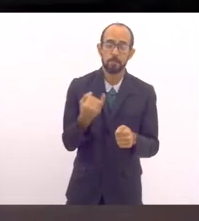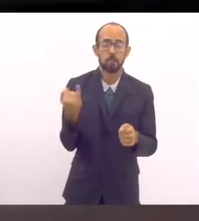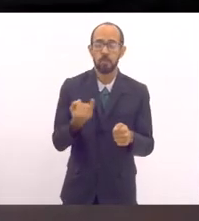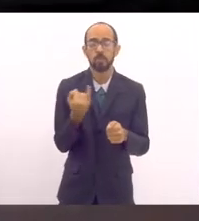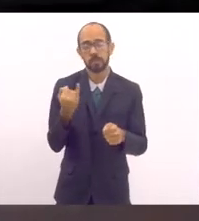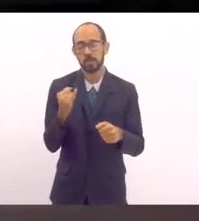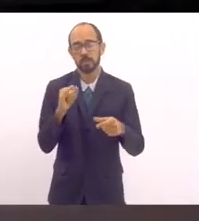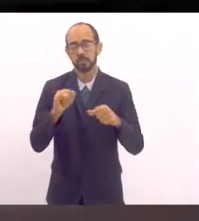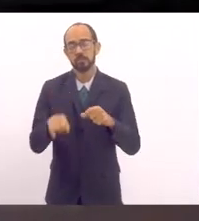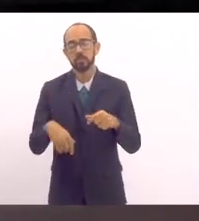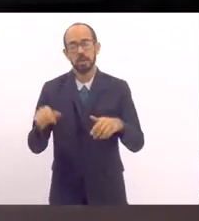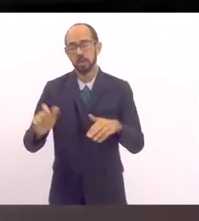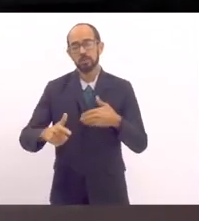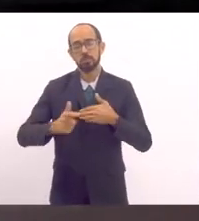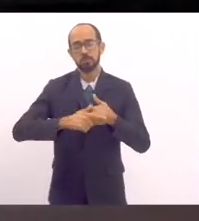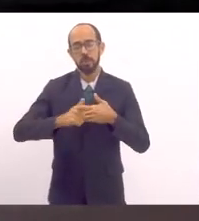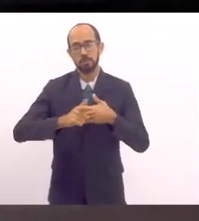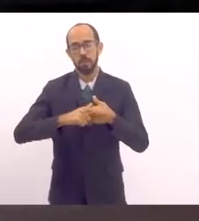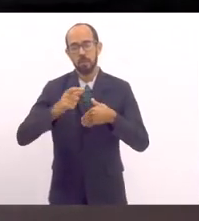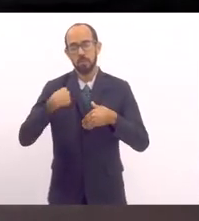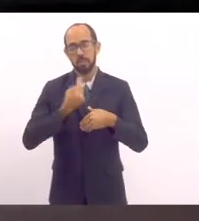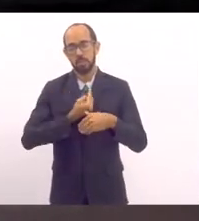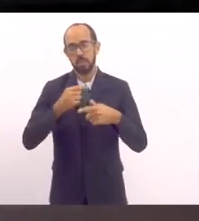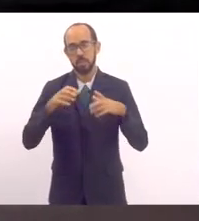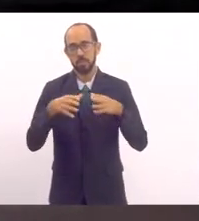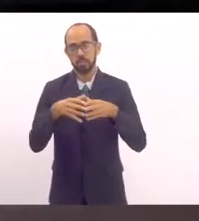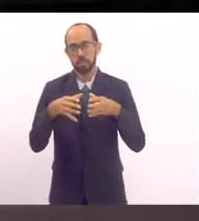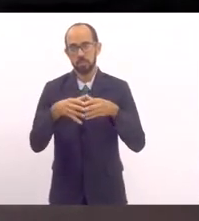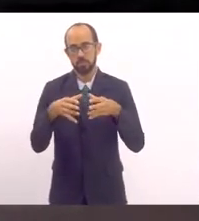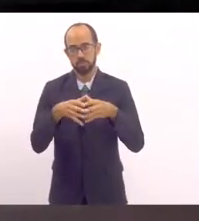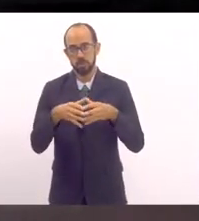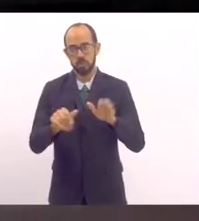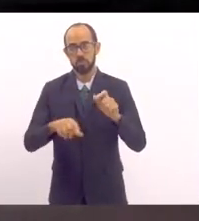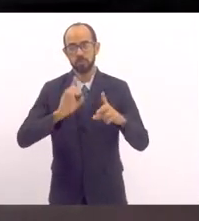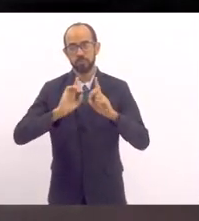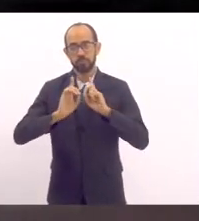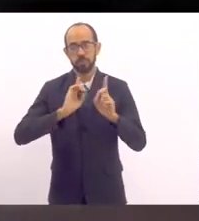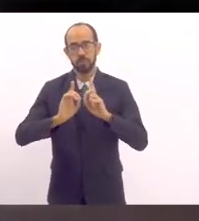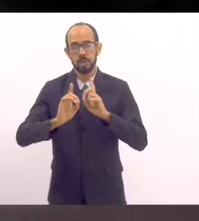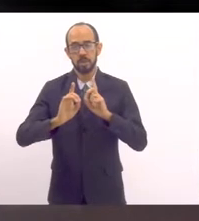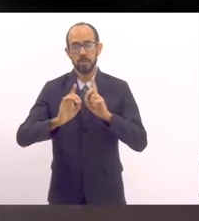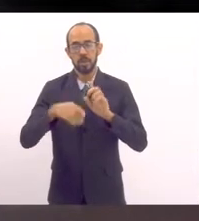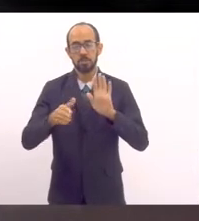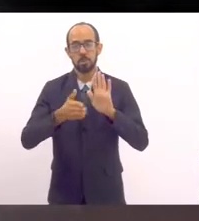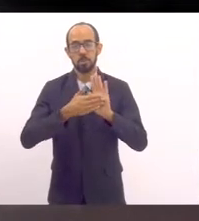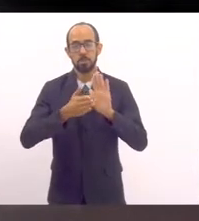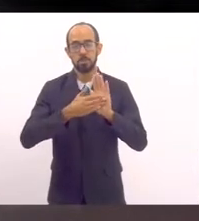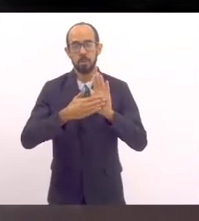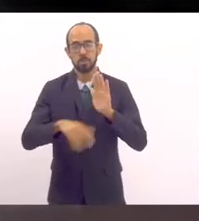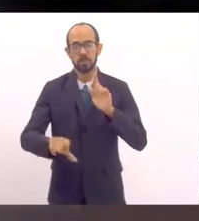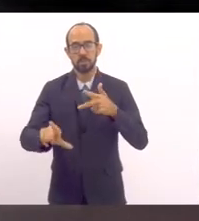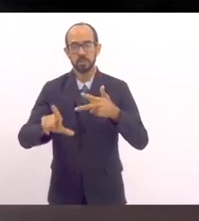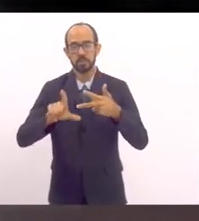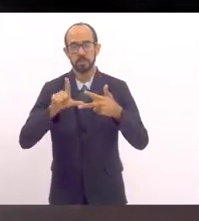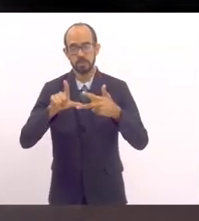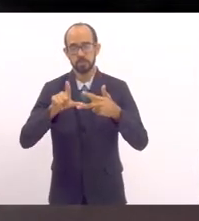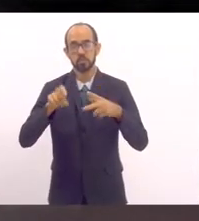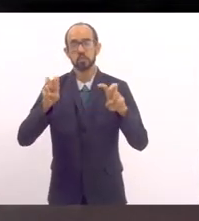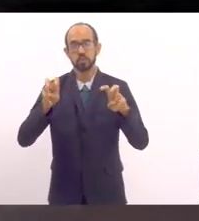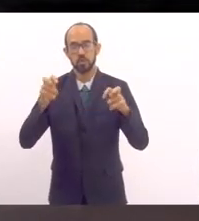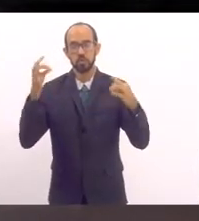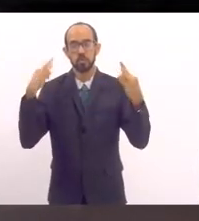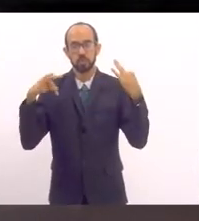o cumprimento do papel desta comissão, debater proposições legislativas relativas ao turismo e